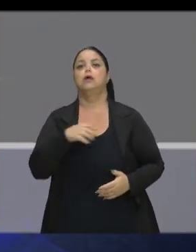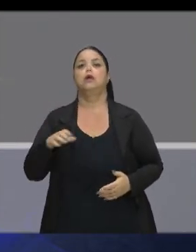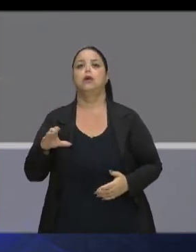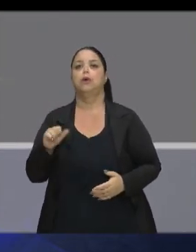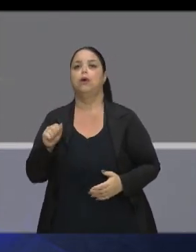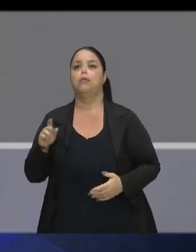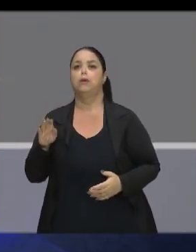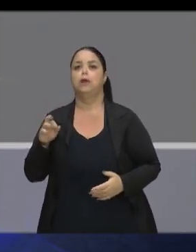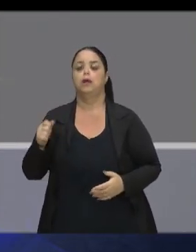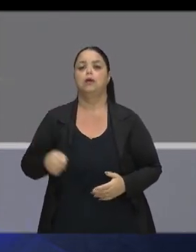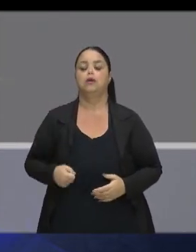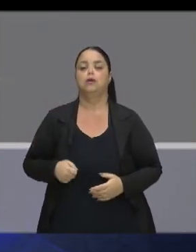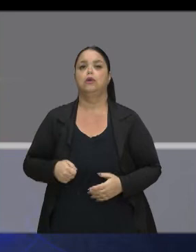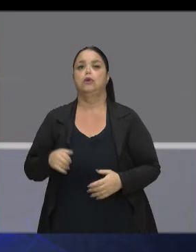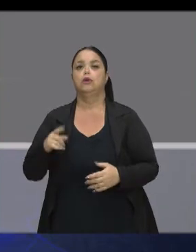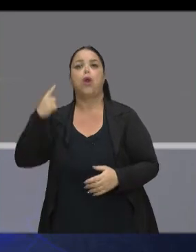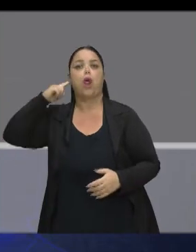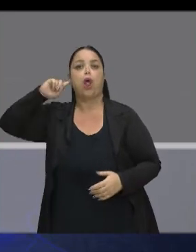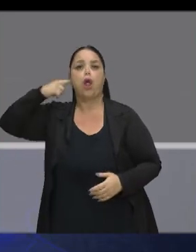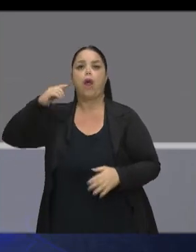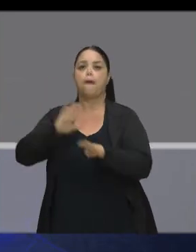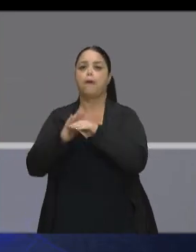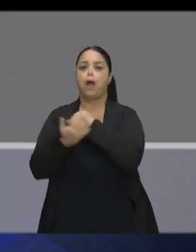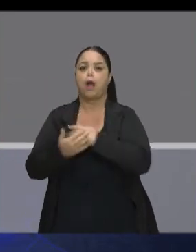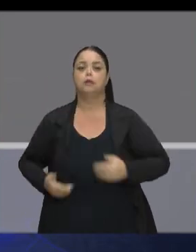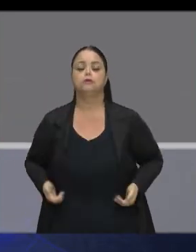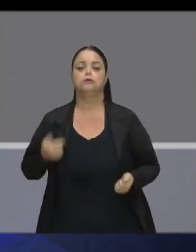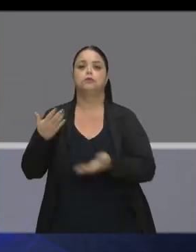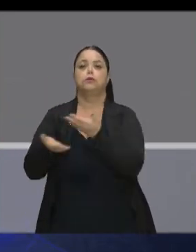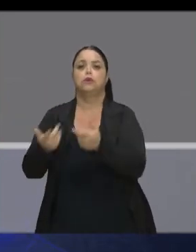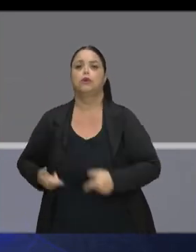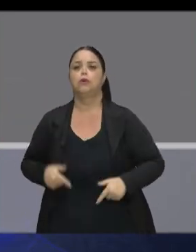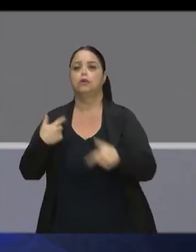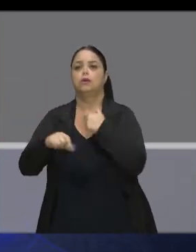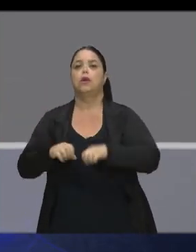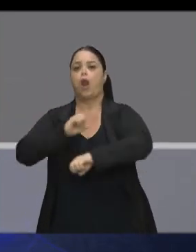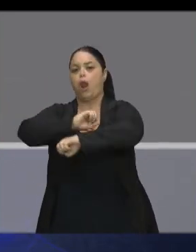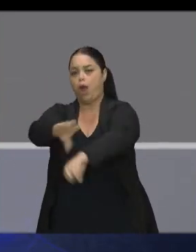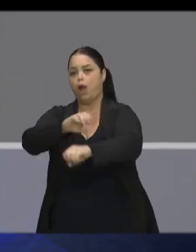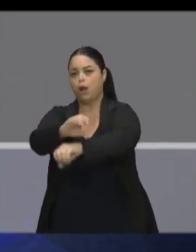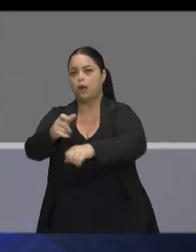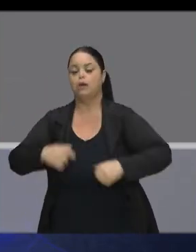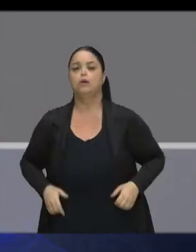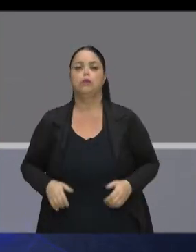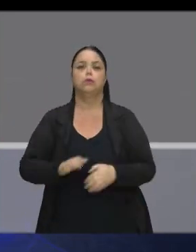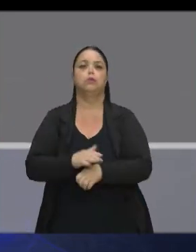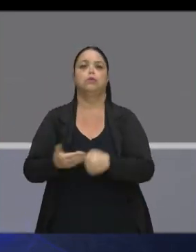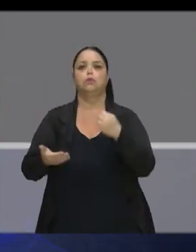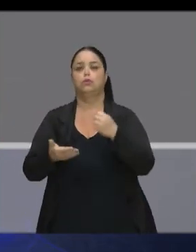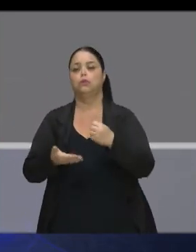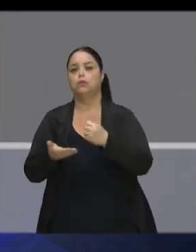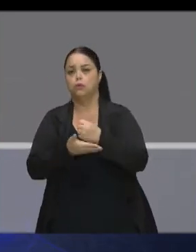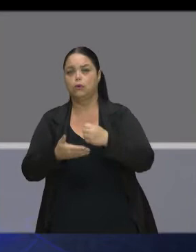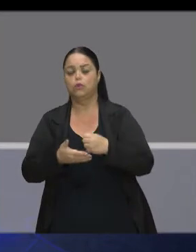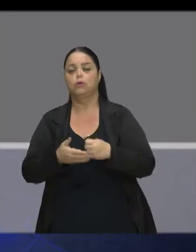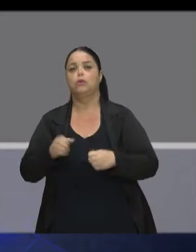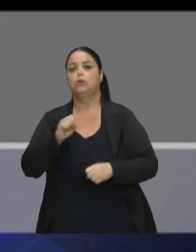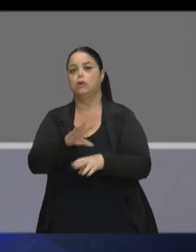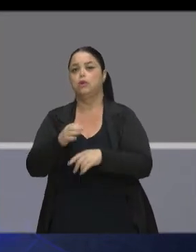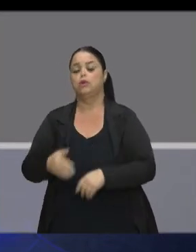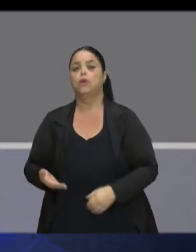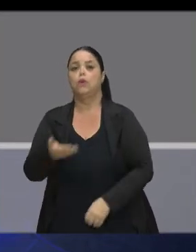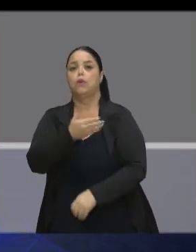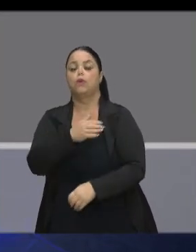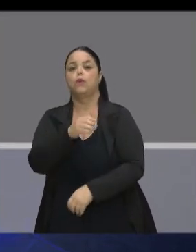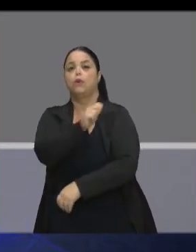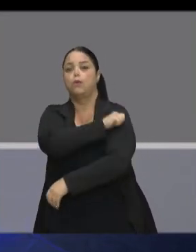Indústrias, onde dedicou grande parte da sua vida profissional dando aula no Ensino Fundamental 2, na Prefeitura de São José dos Campos.